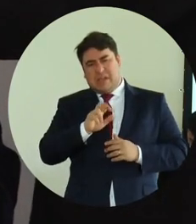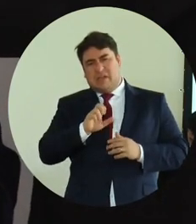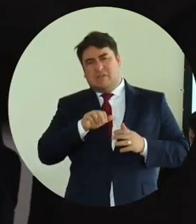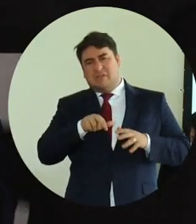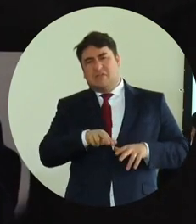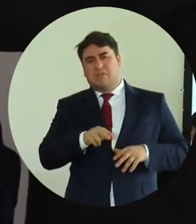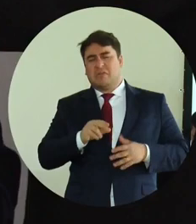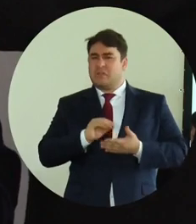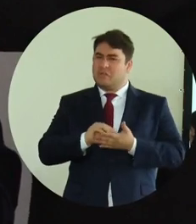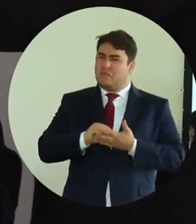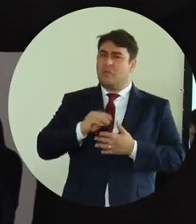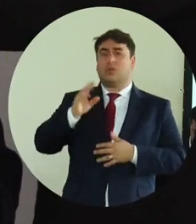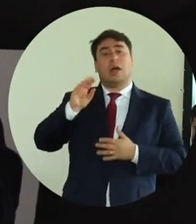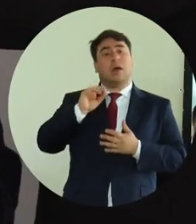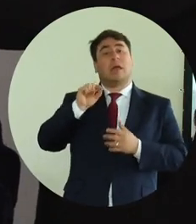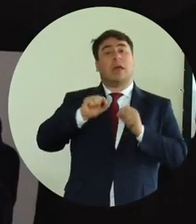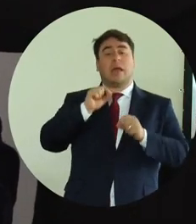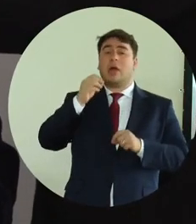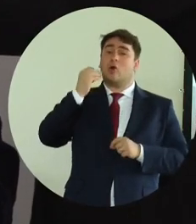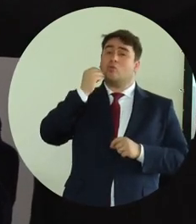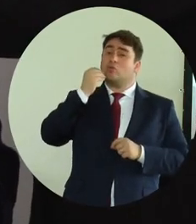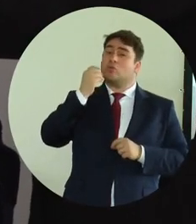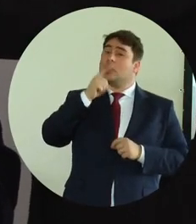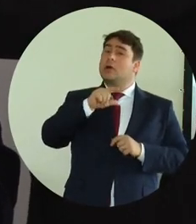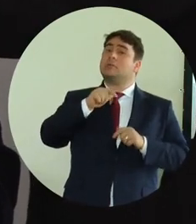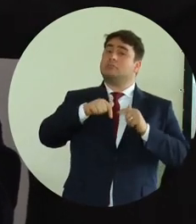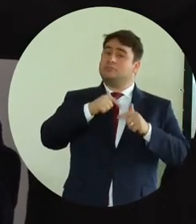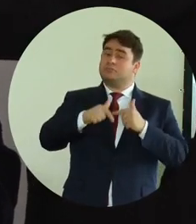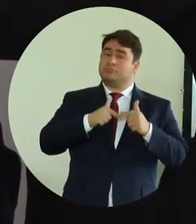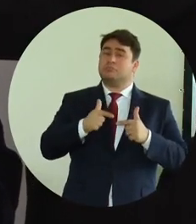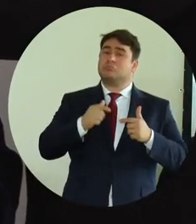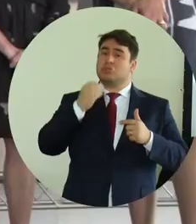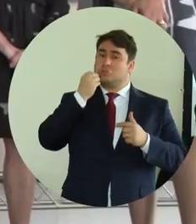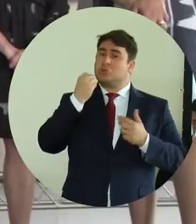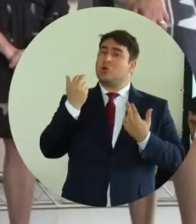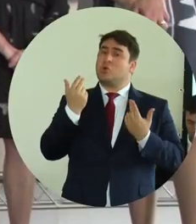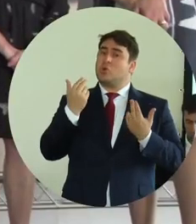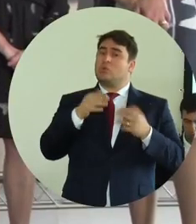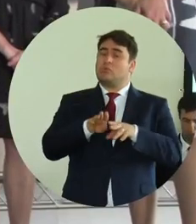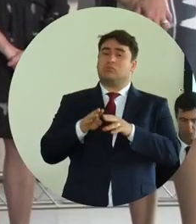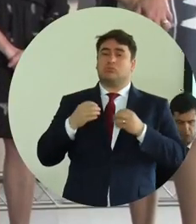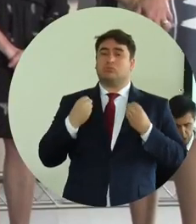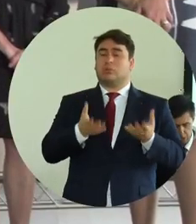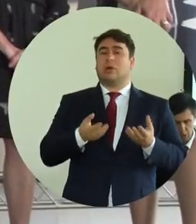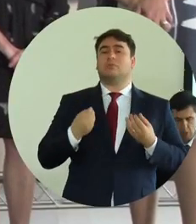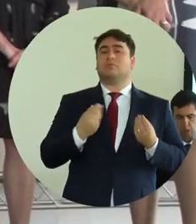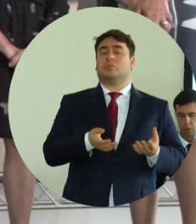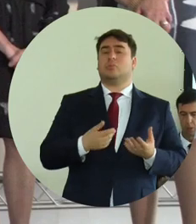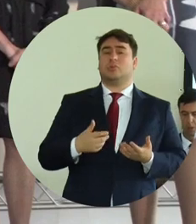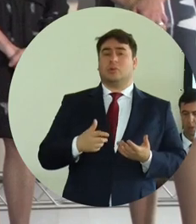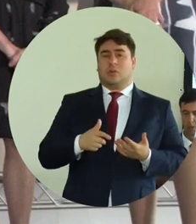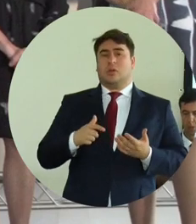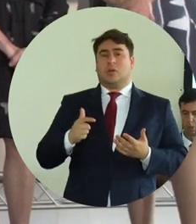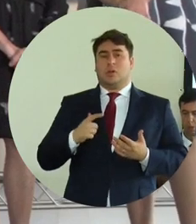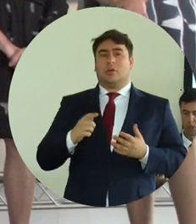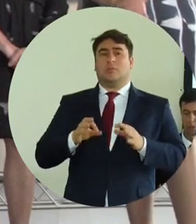O que nos falta é oportunidade. E as oportunidades estão sendo dadas. Estão sendo dadas por um amplo